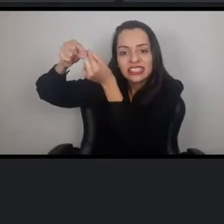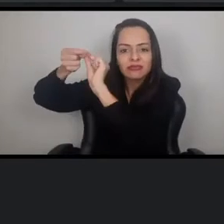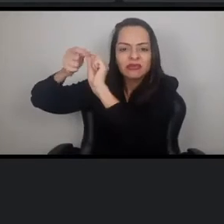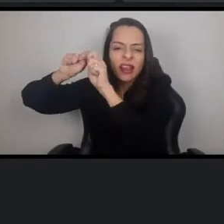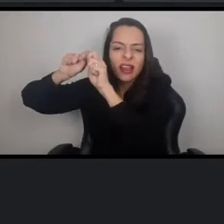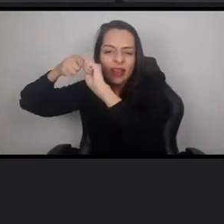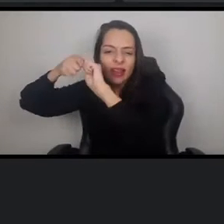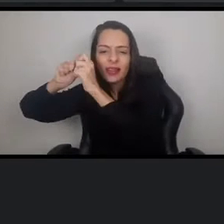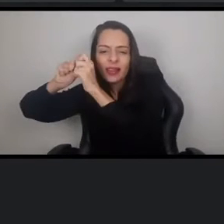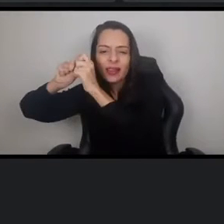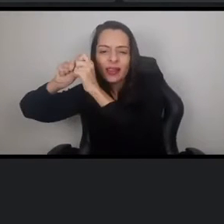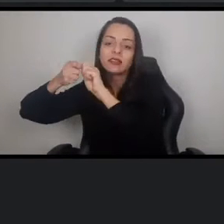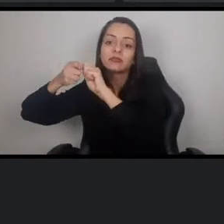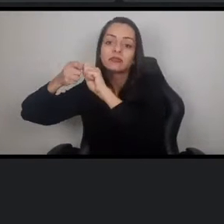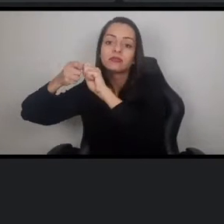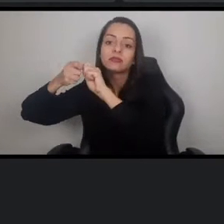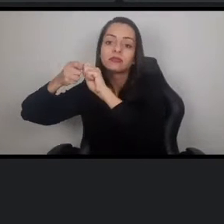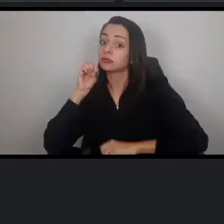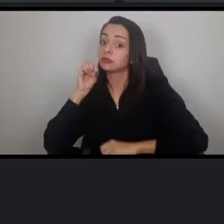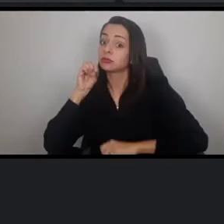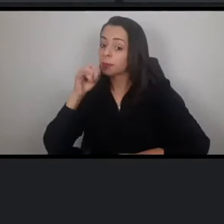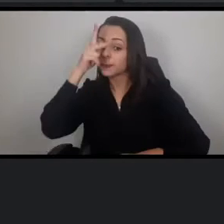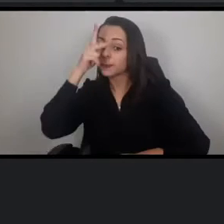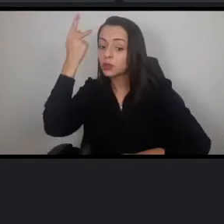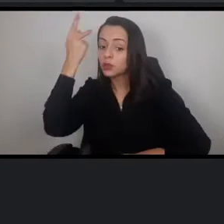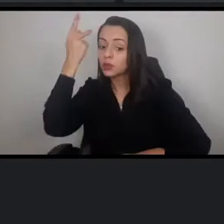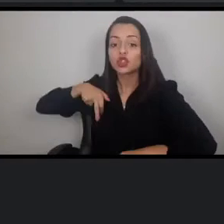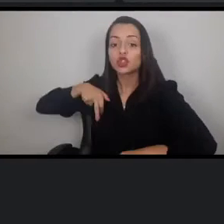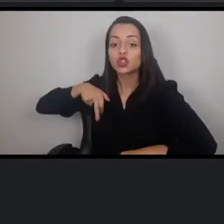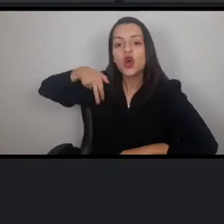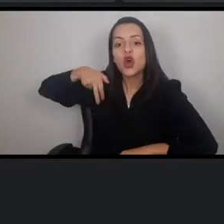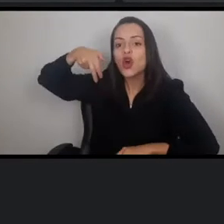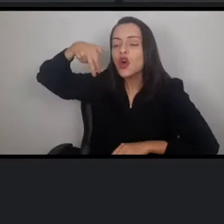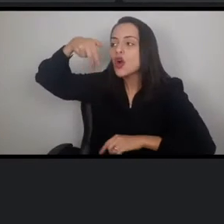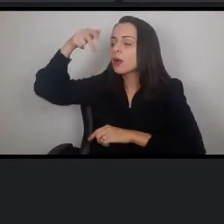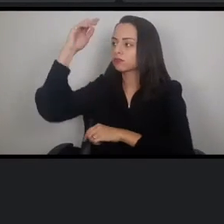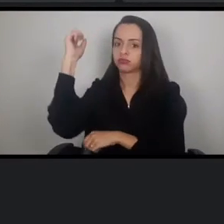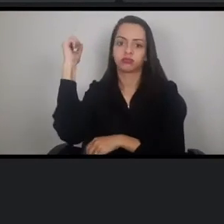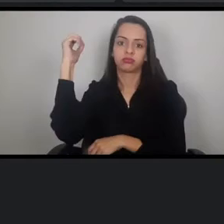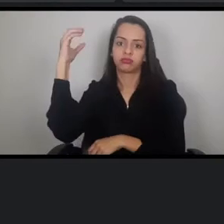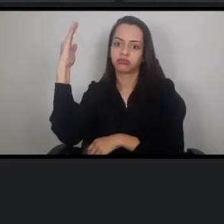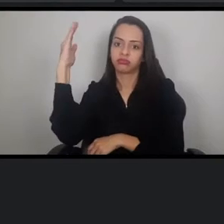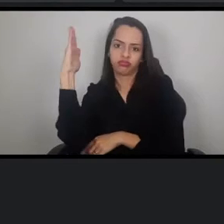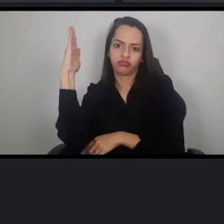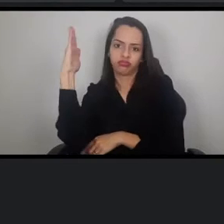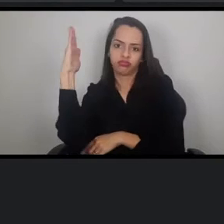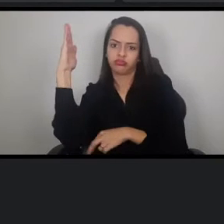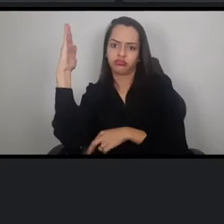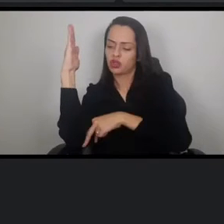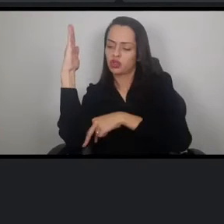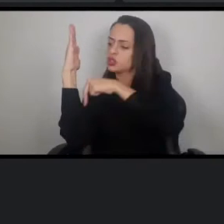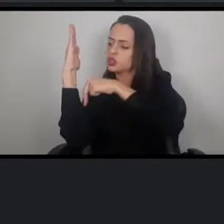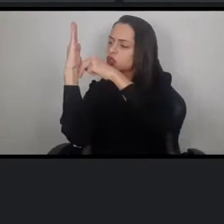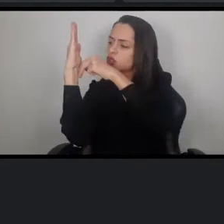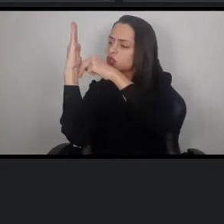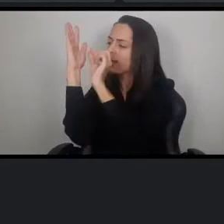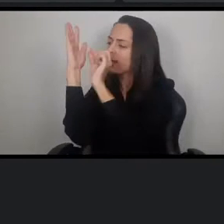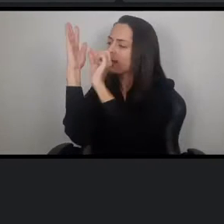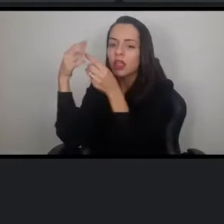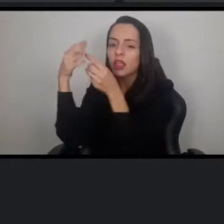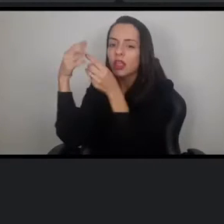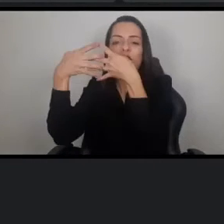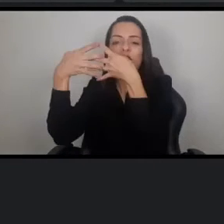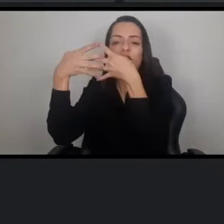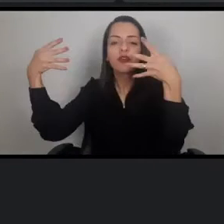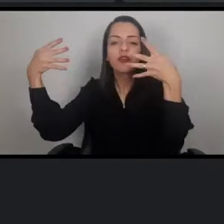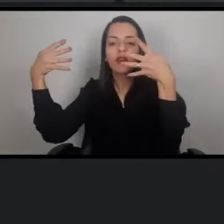E dependendo da altura que ela cair, ela pode fraturar uma vértebra, ou até mesmo, devido à intensidade do curto, ela vir